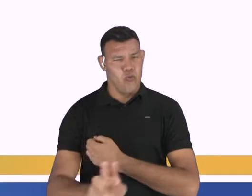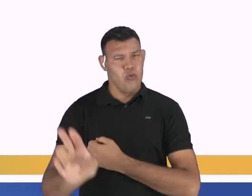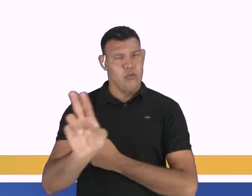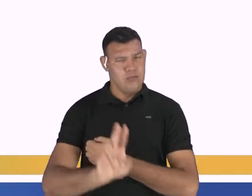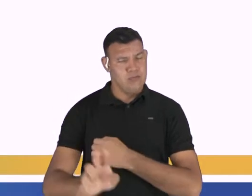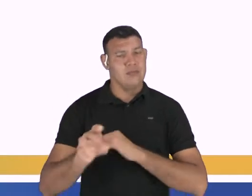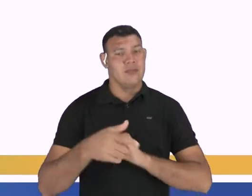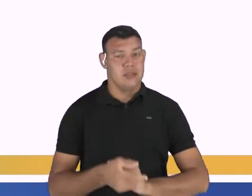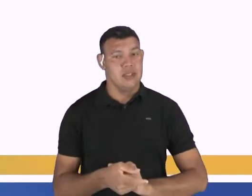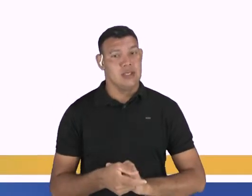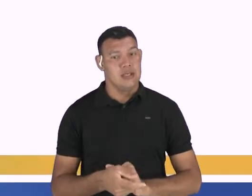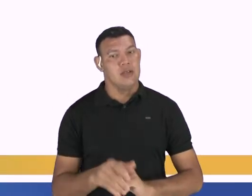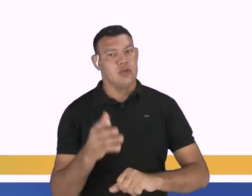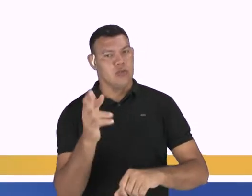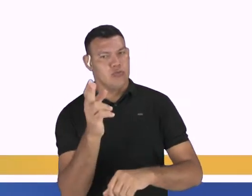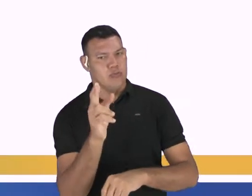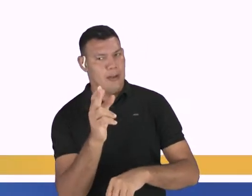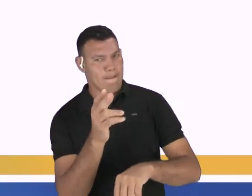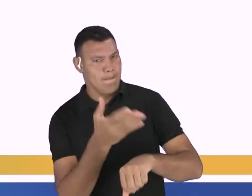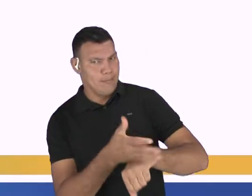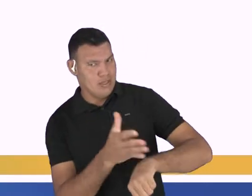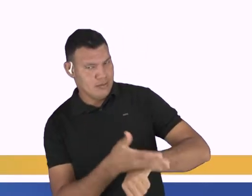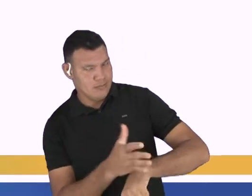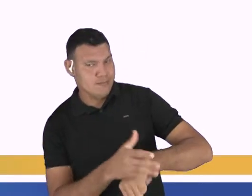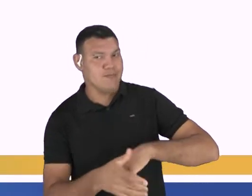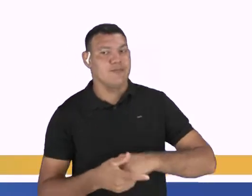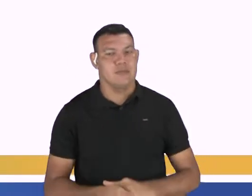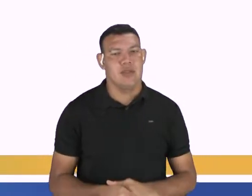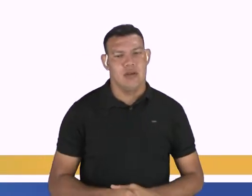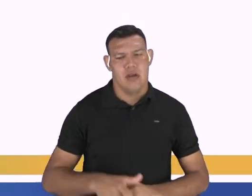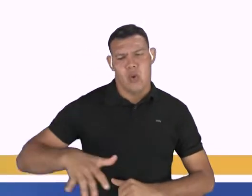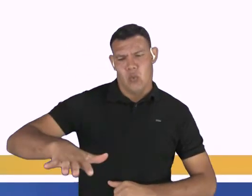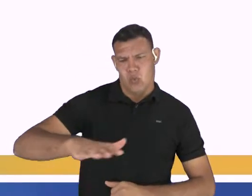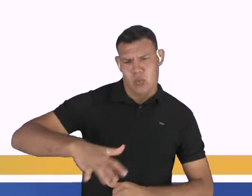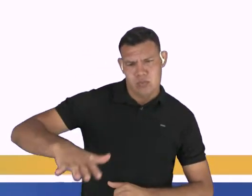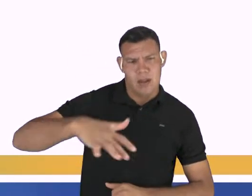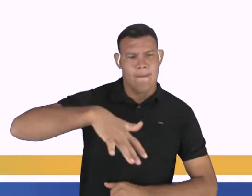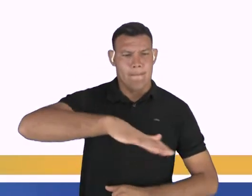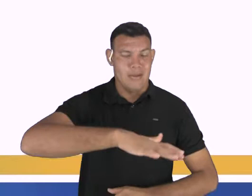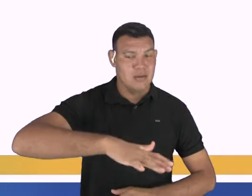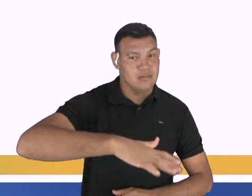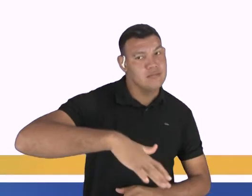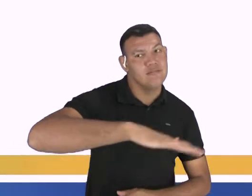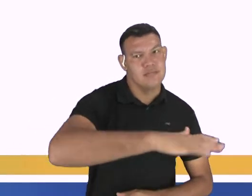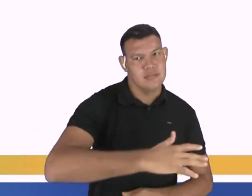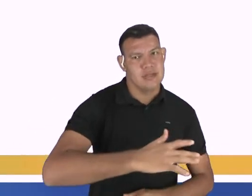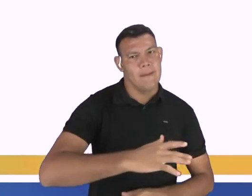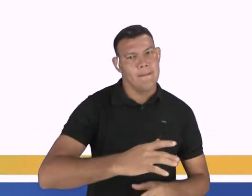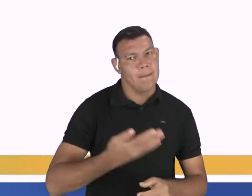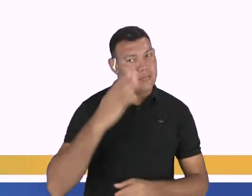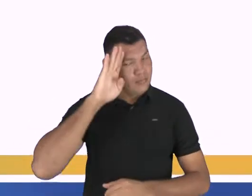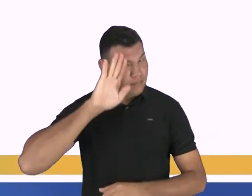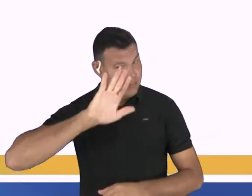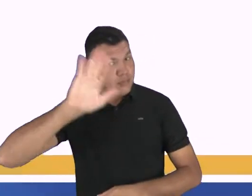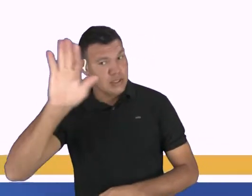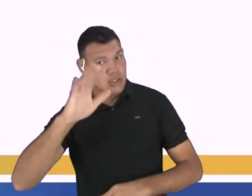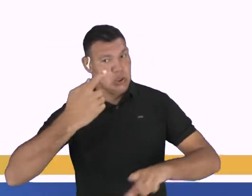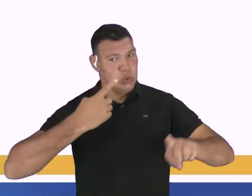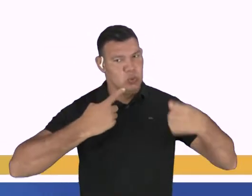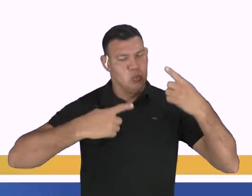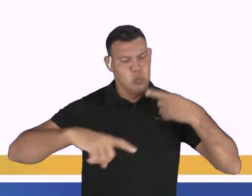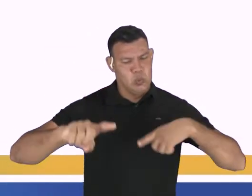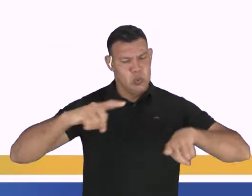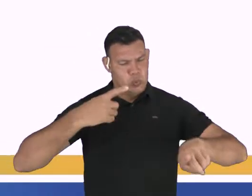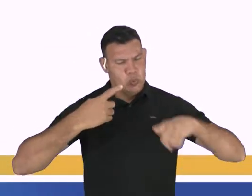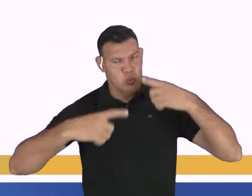nos textos é aplicada em várias áreas, sobretudo a musical, que é onde está mais